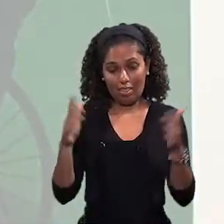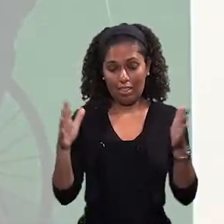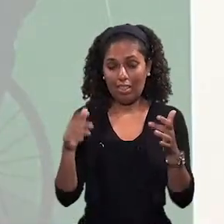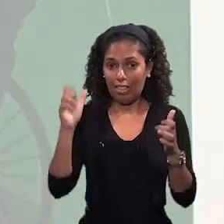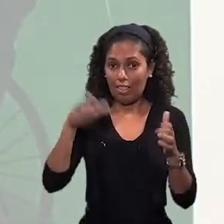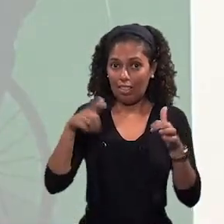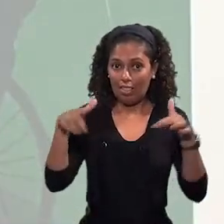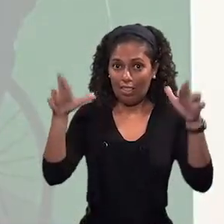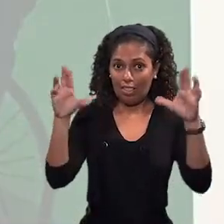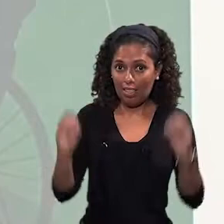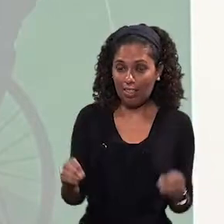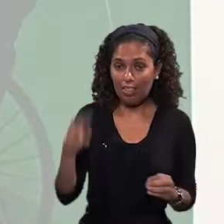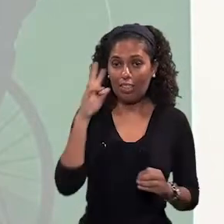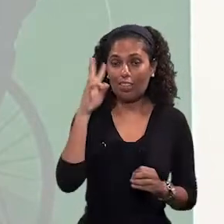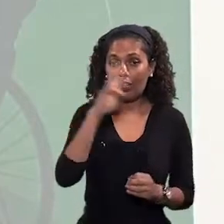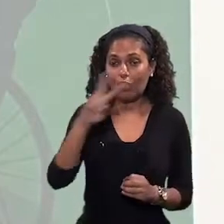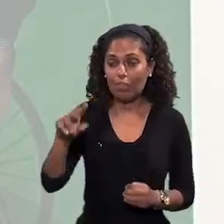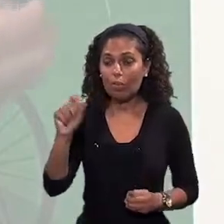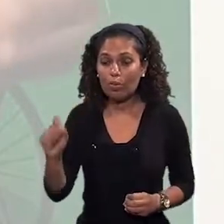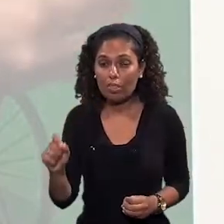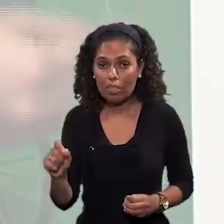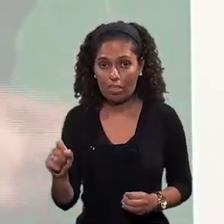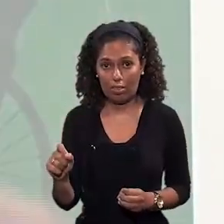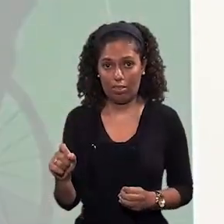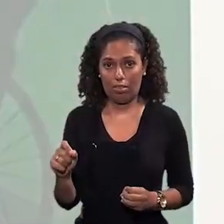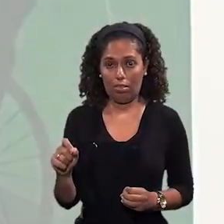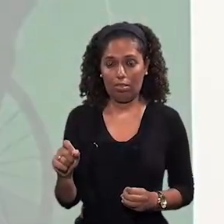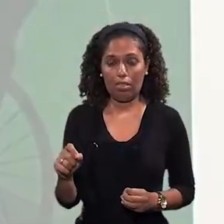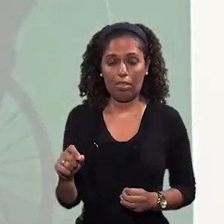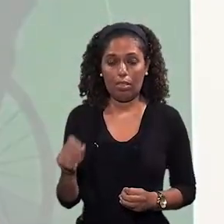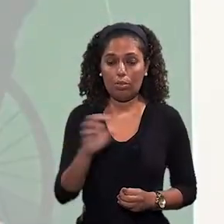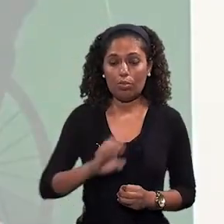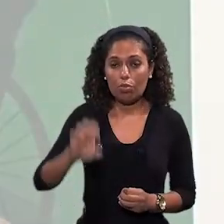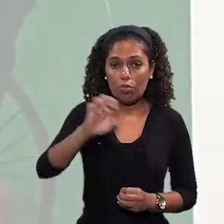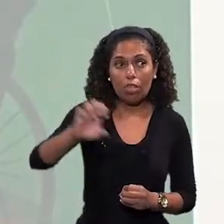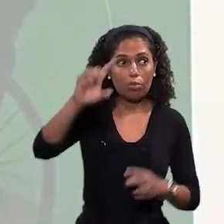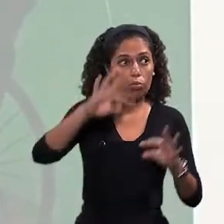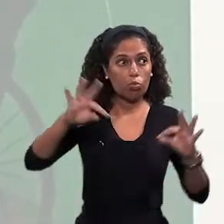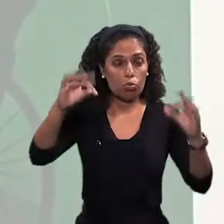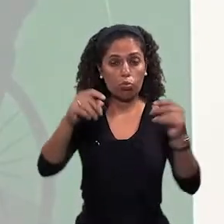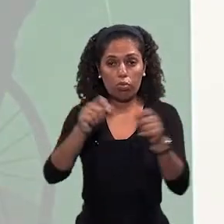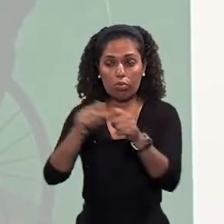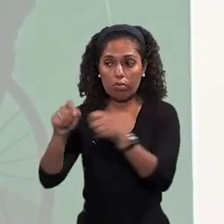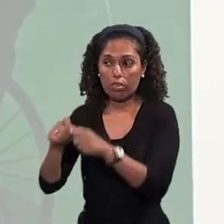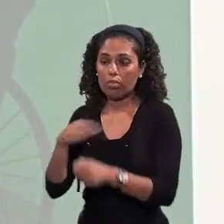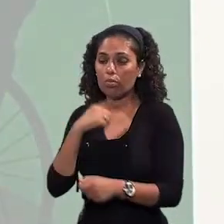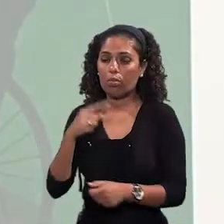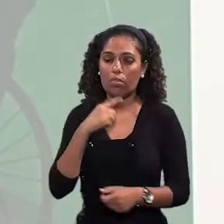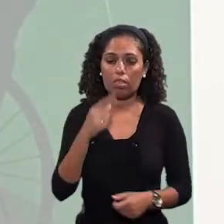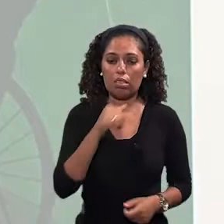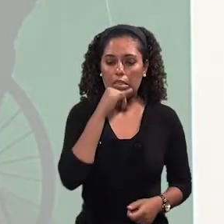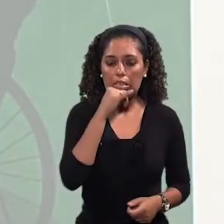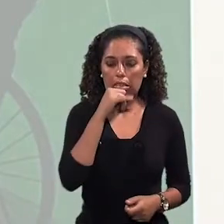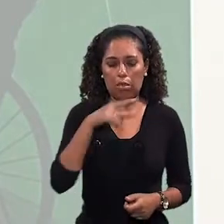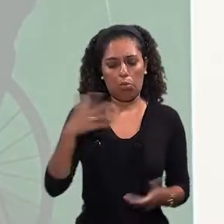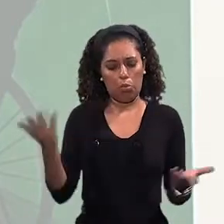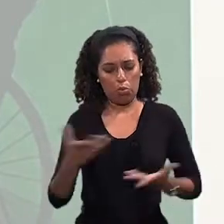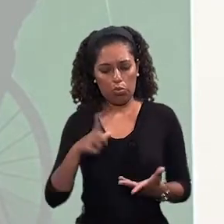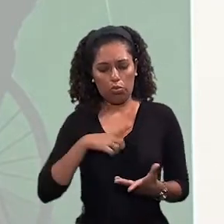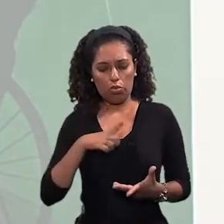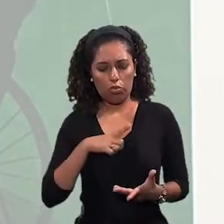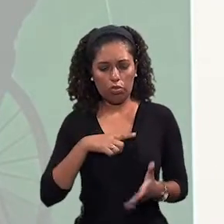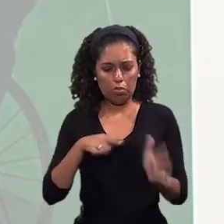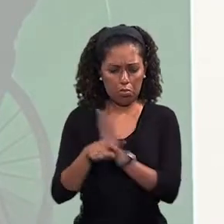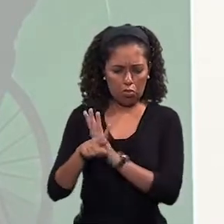clara para a gente, isso é um movimento mundial, é o seguinte, o Estado não dá para fazer tudo. Então, por exemplo, hoje existe a autovistoria predial.